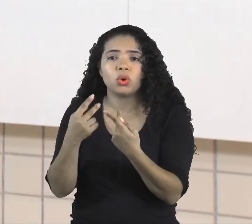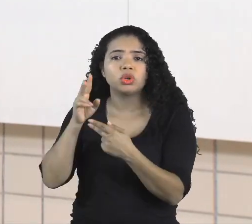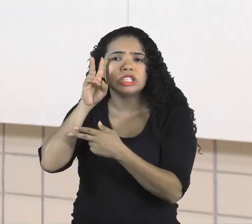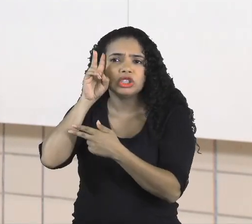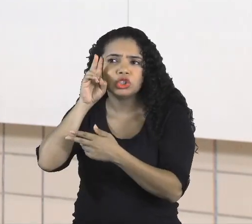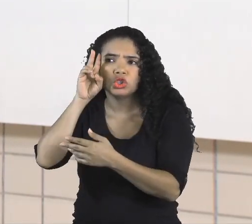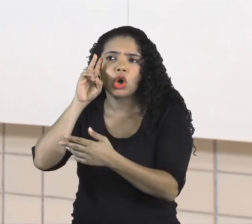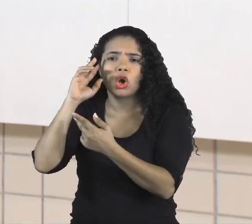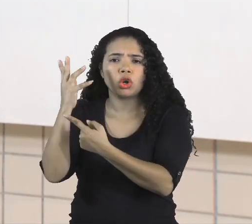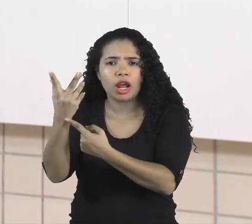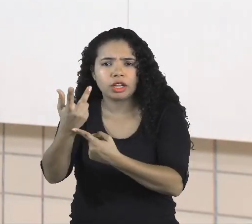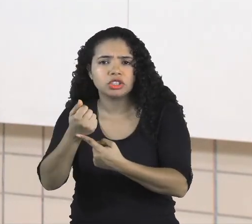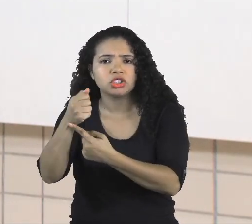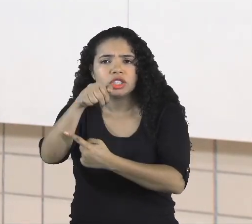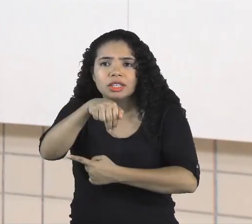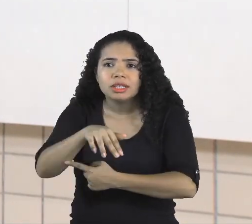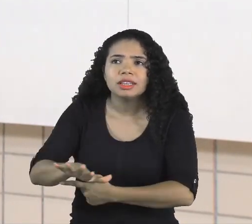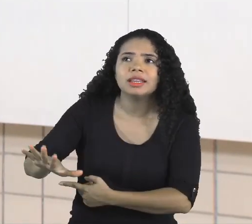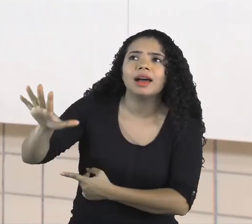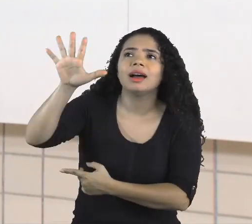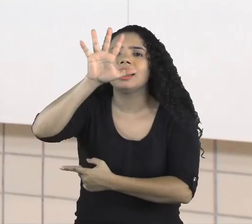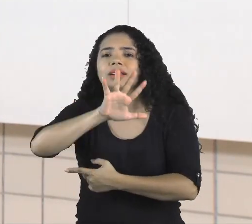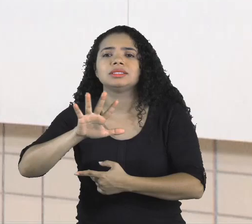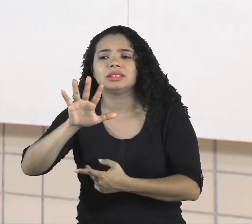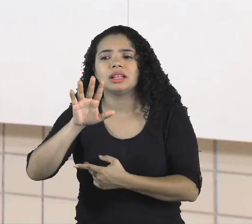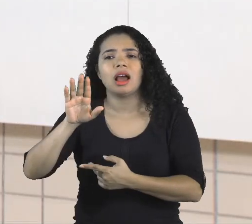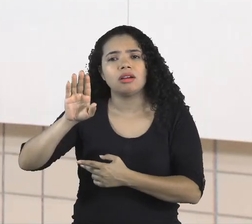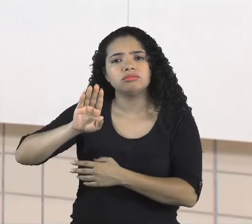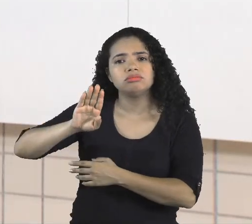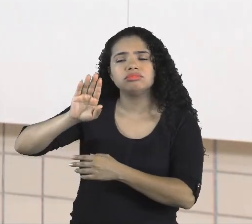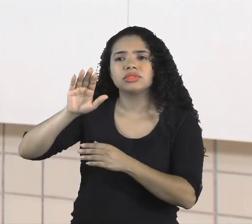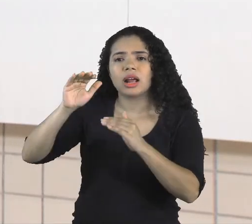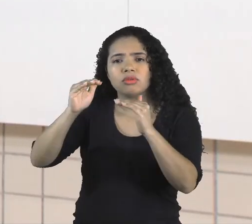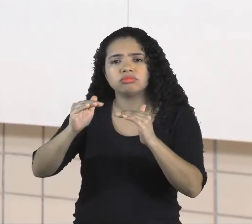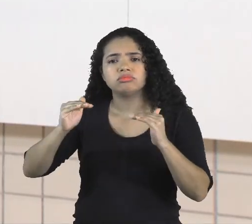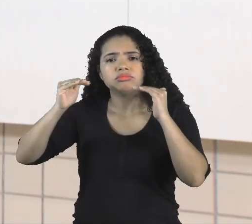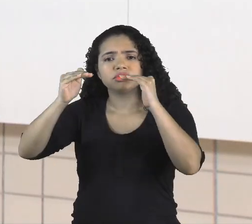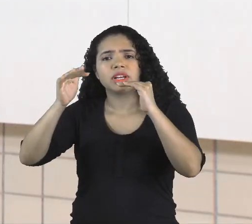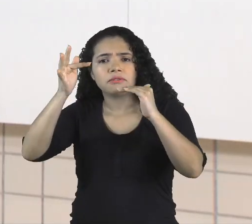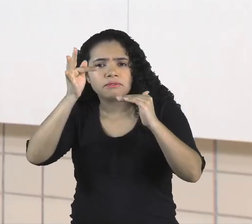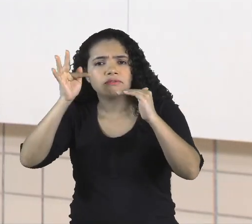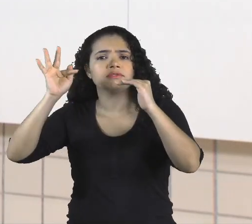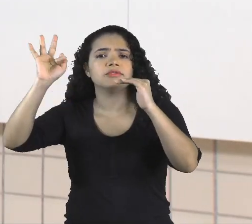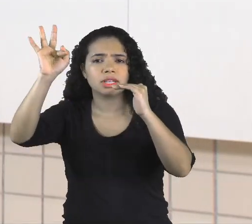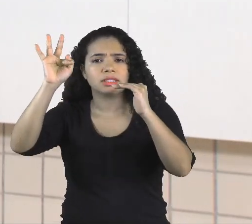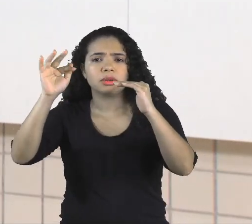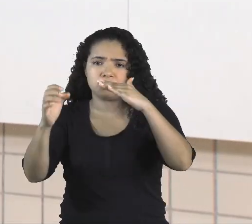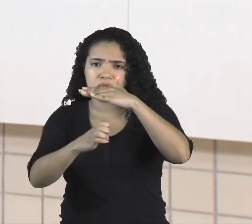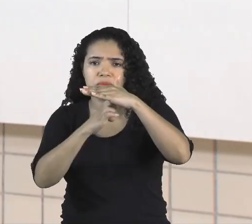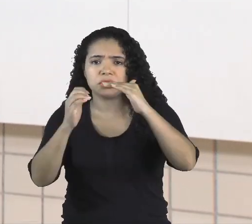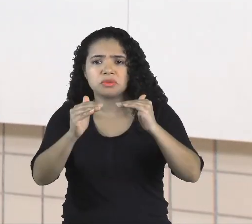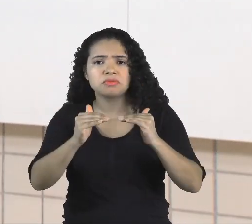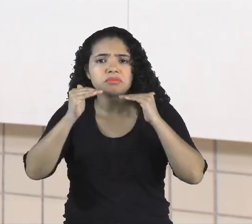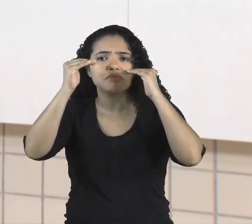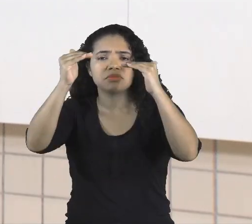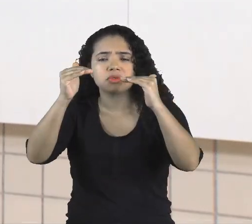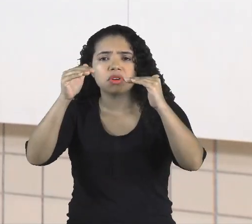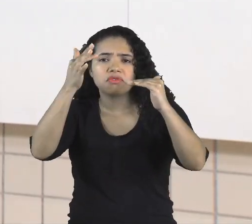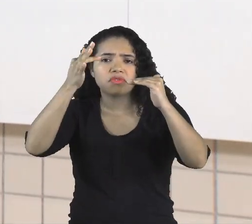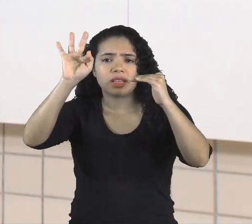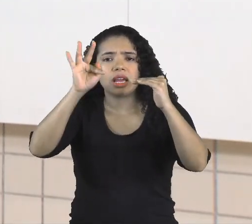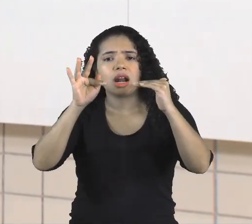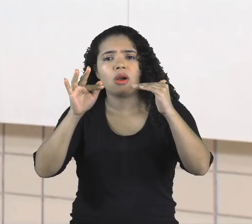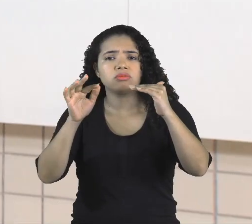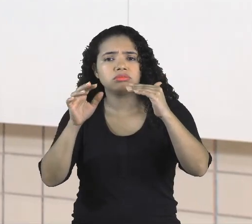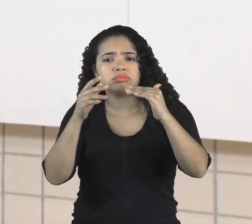Histórico, Artístico e Nacional. É uma autarquia federal que cuida dos espaços públicos, dos